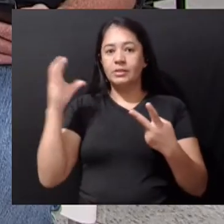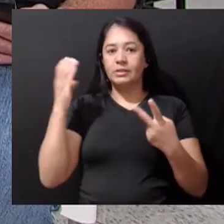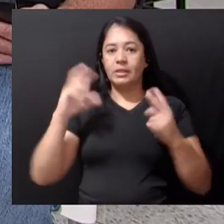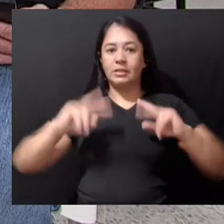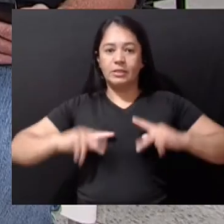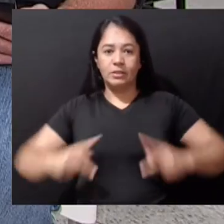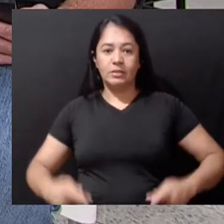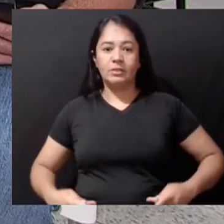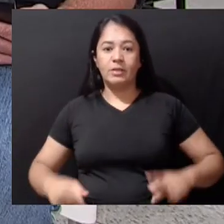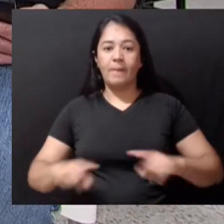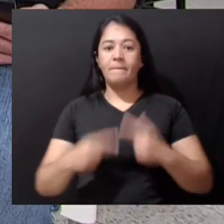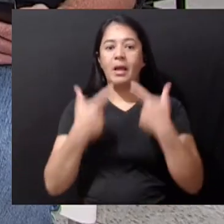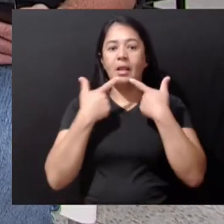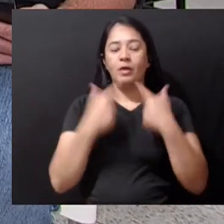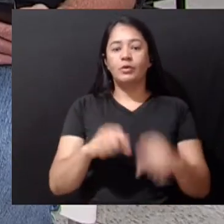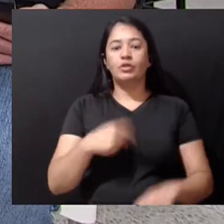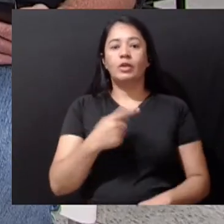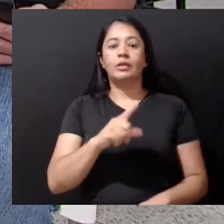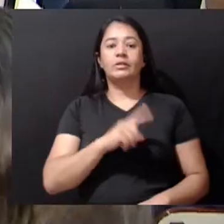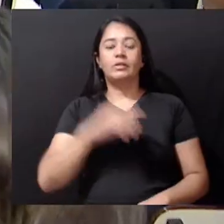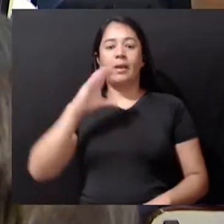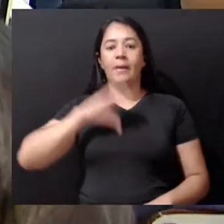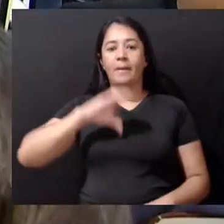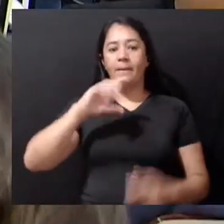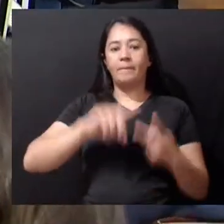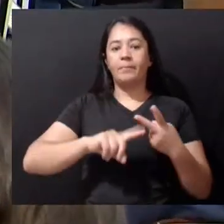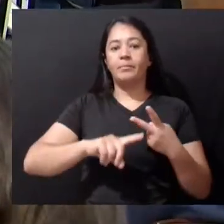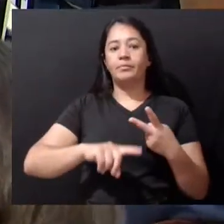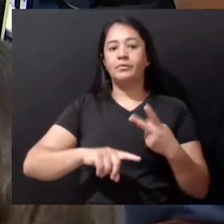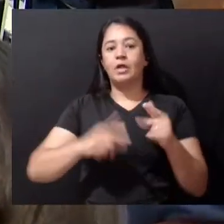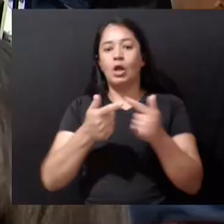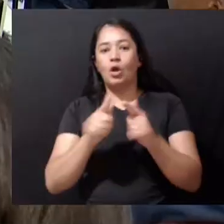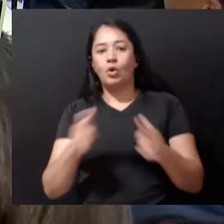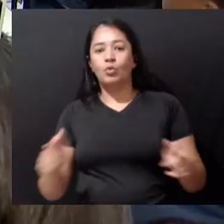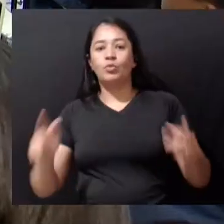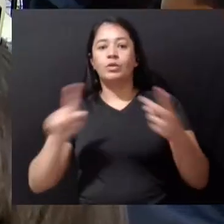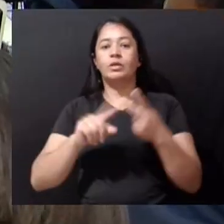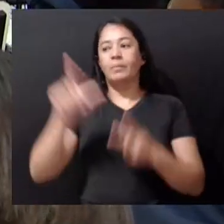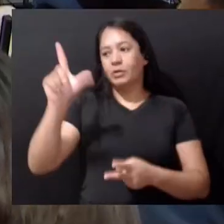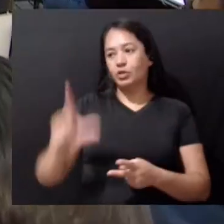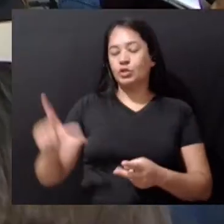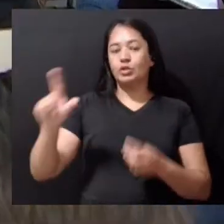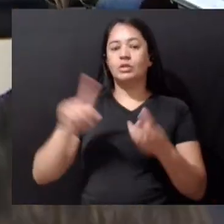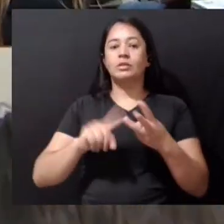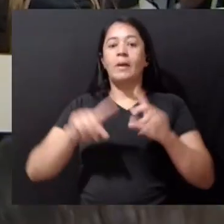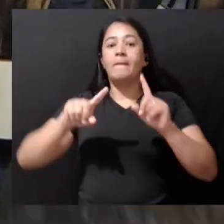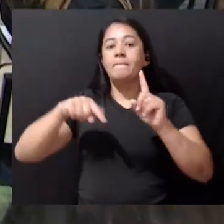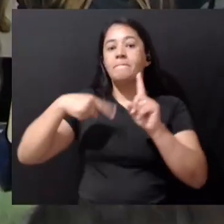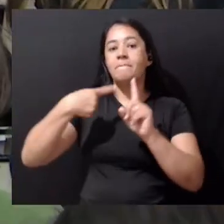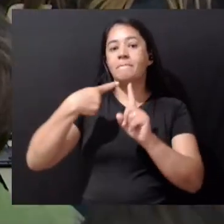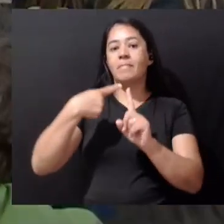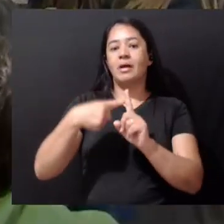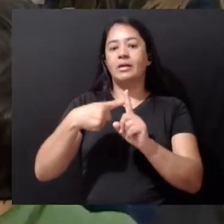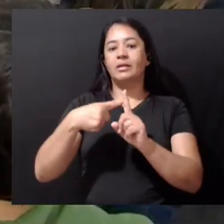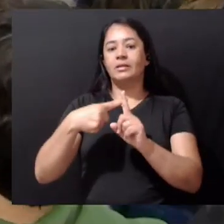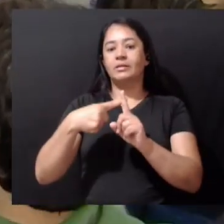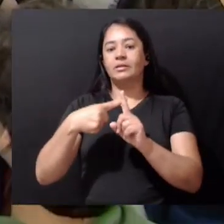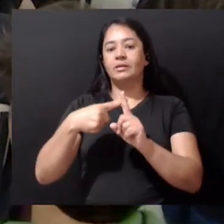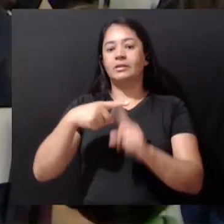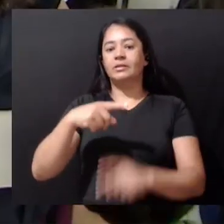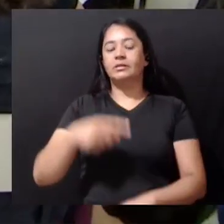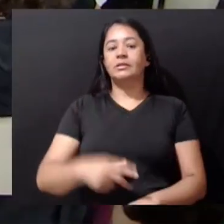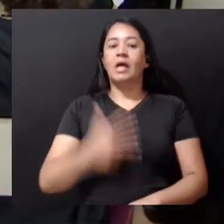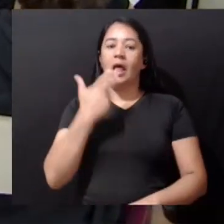gente vai ter ali língua portuguesa, com gramática, literatura, mais língua estrangeira, e o aluno vai